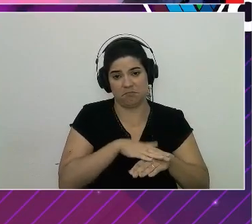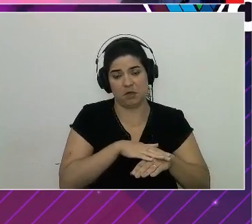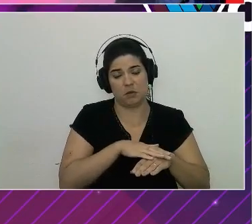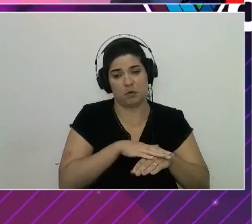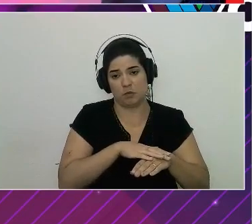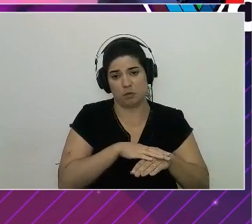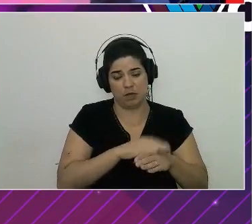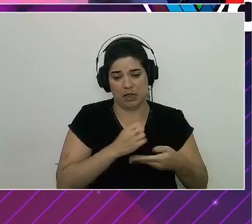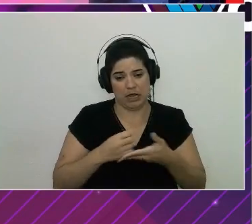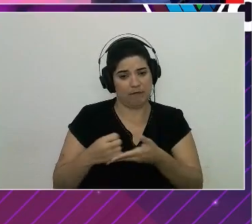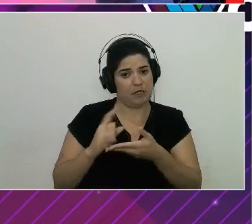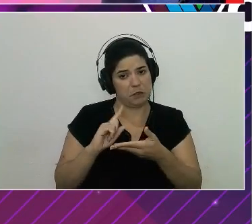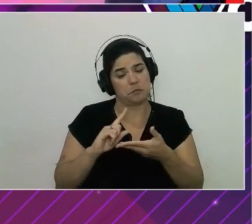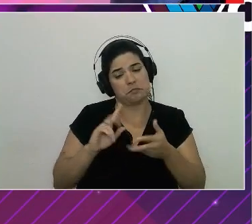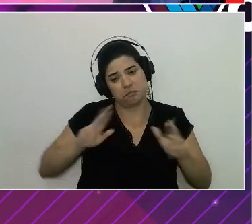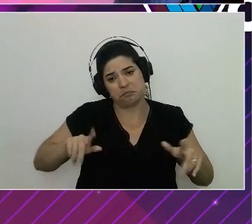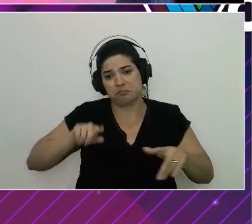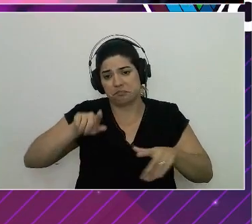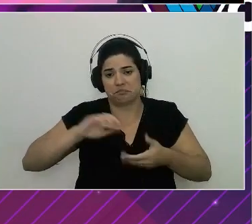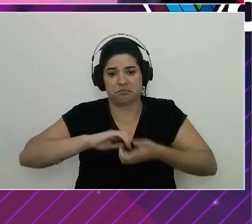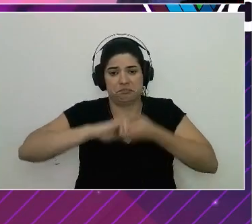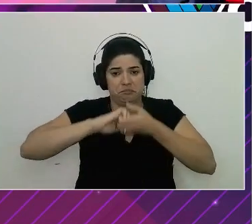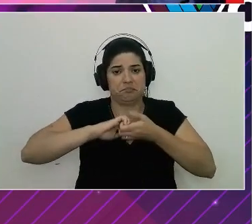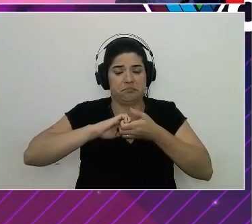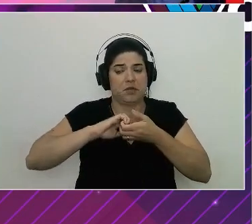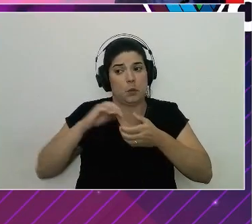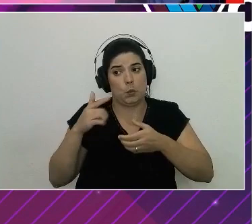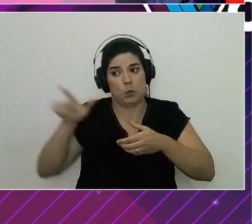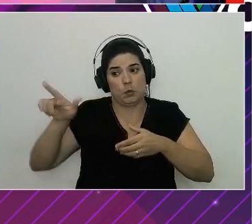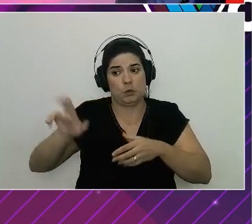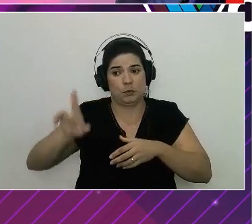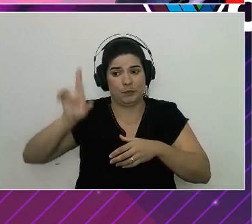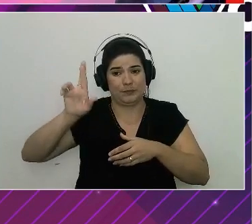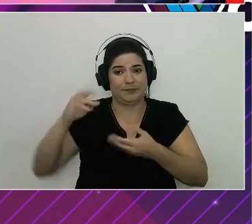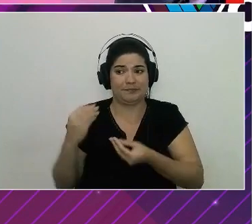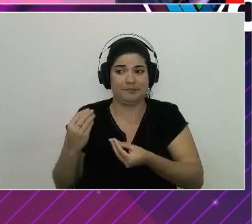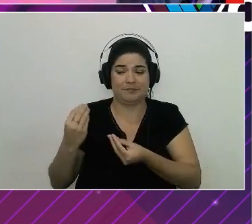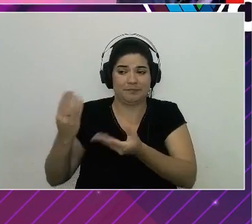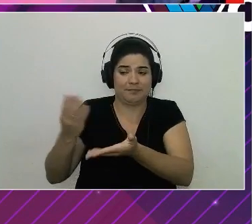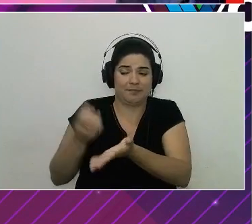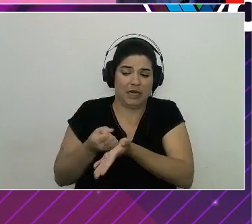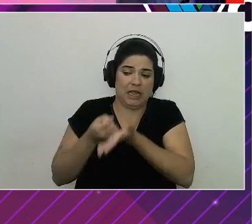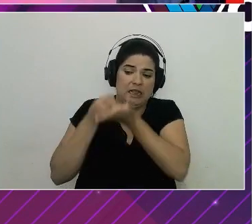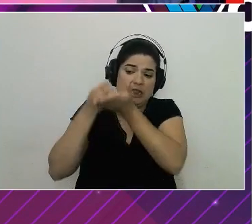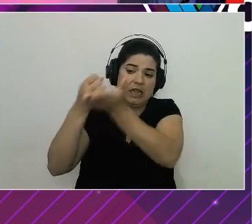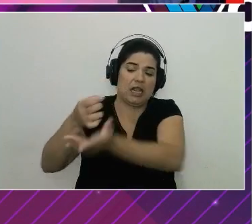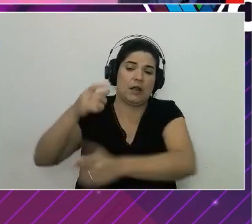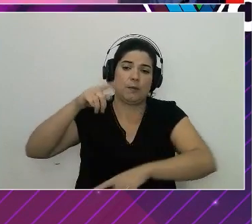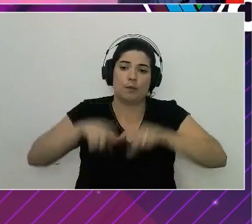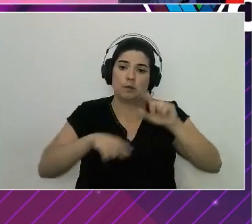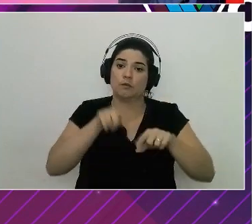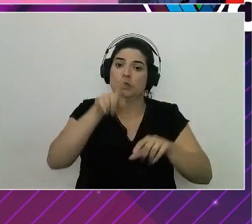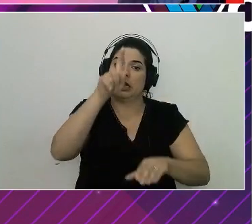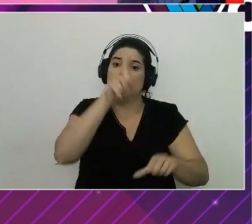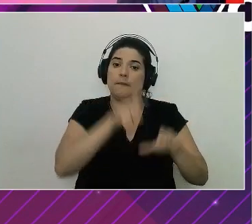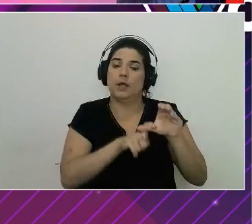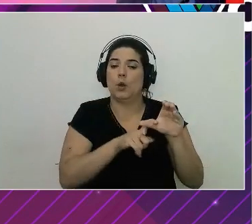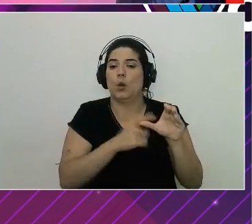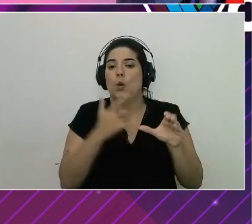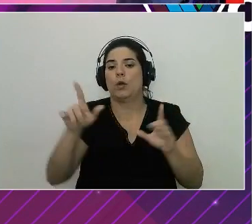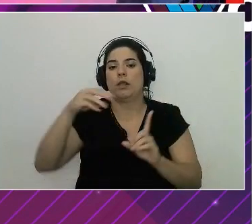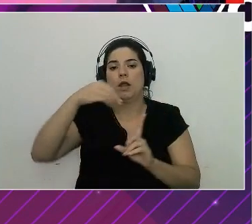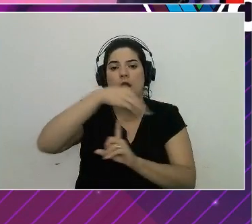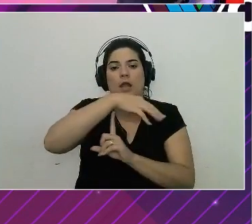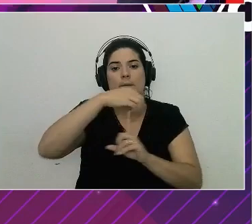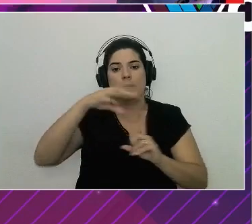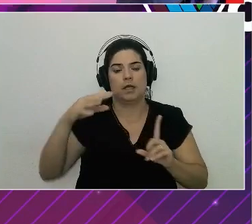você vai ter algum cara aí que vai entregar o produto para você e você vai depender disso daí, de uma API externa para fazer o seu